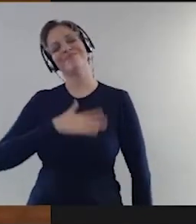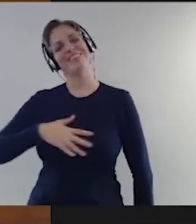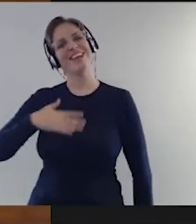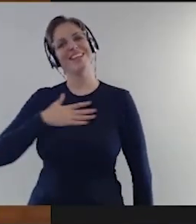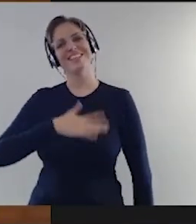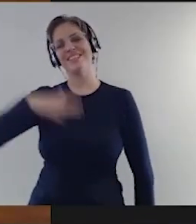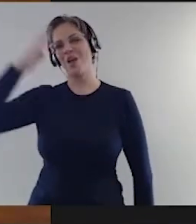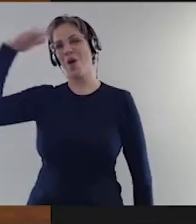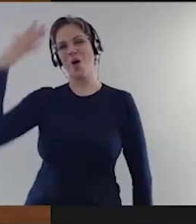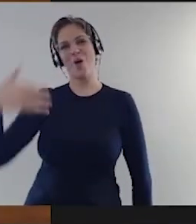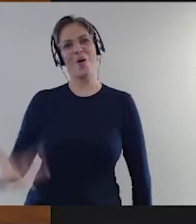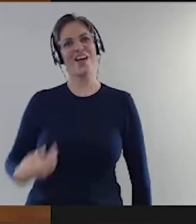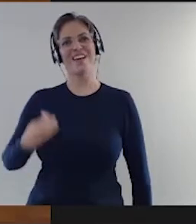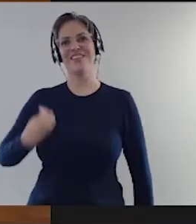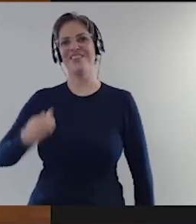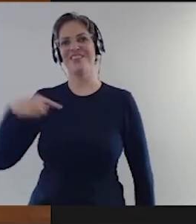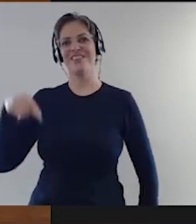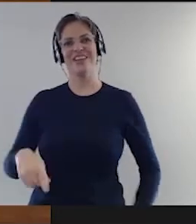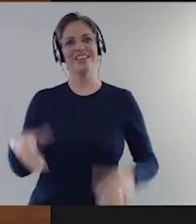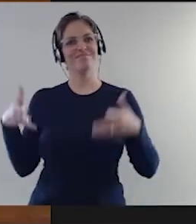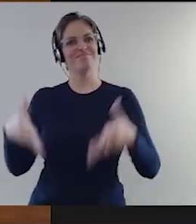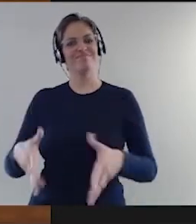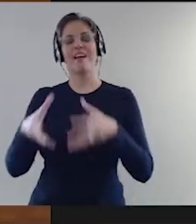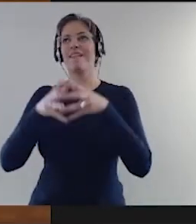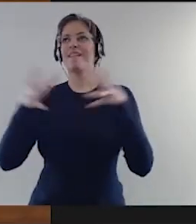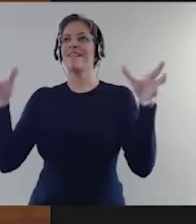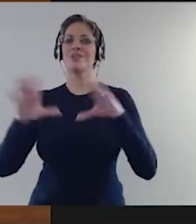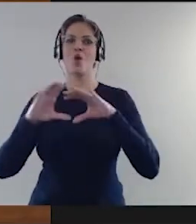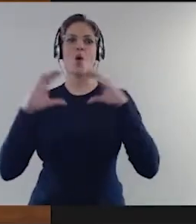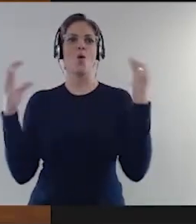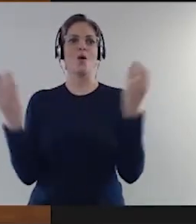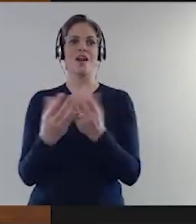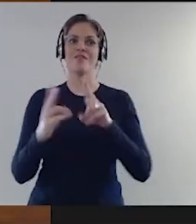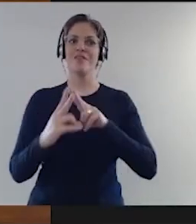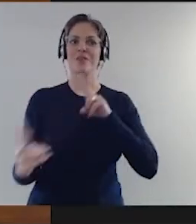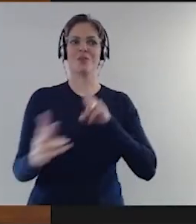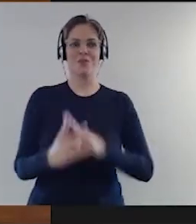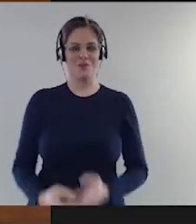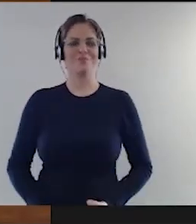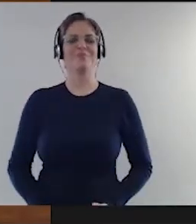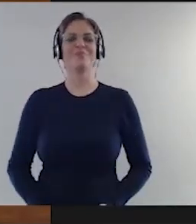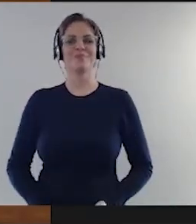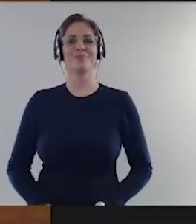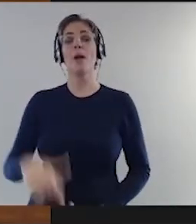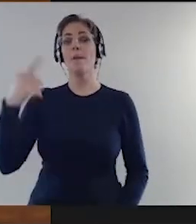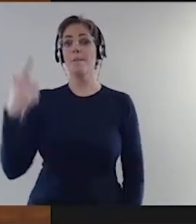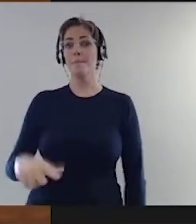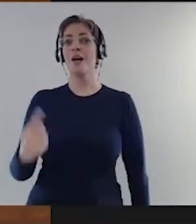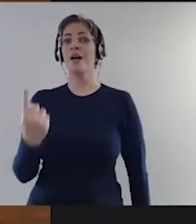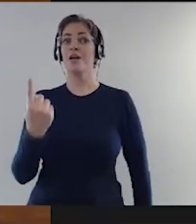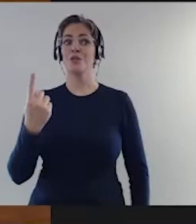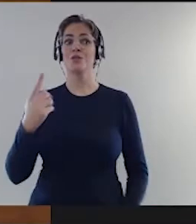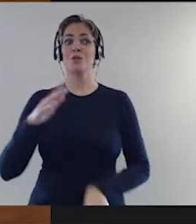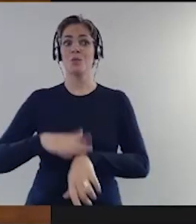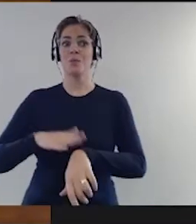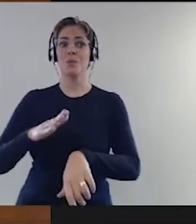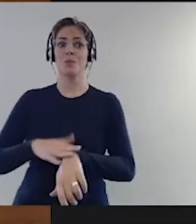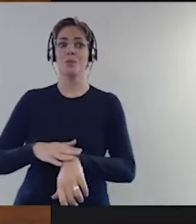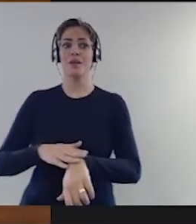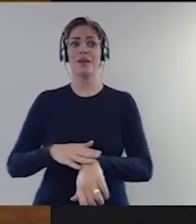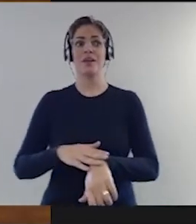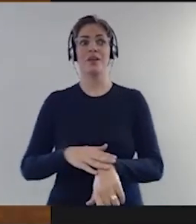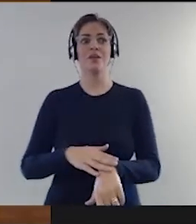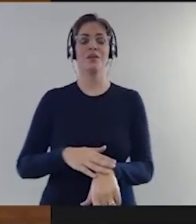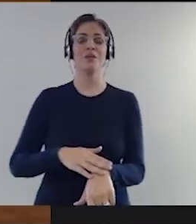honra, uma satisfação estar nesse enorme congresso digital, que é mais uma representação da força e da